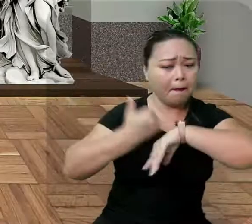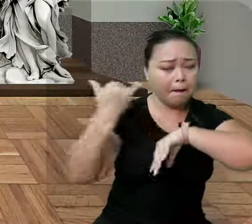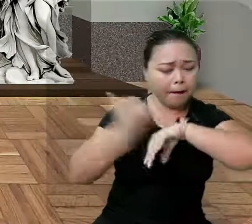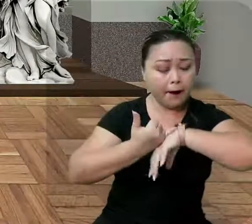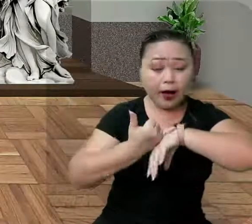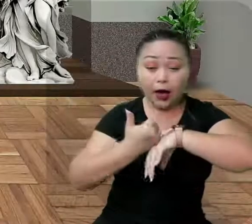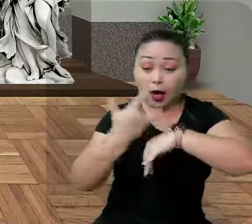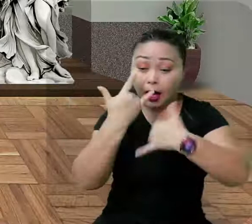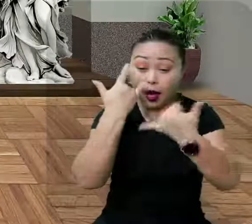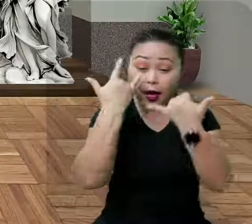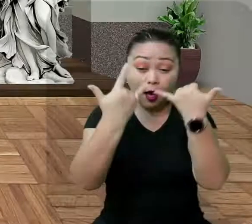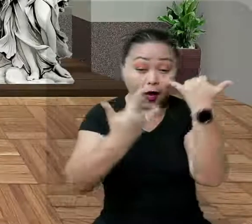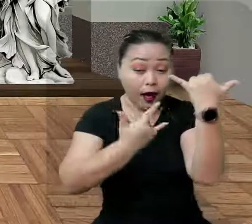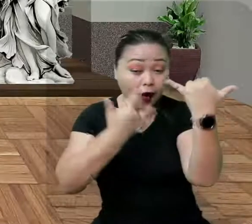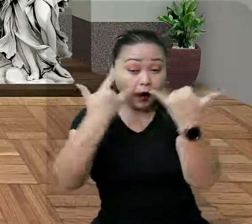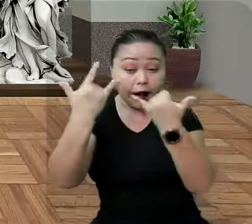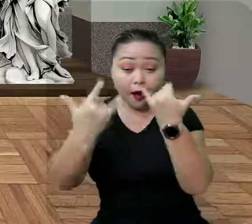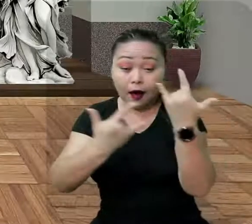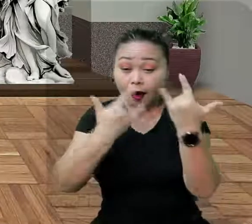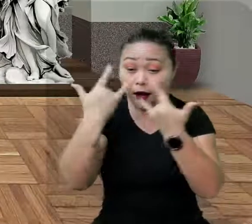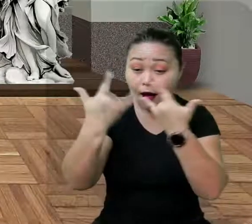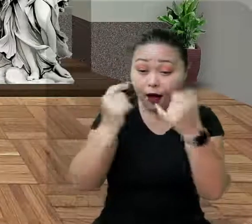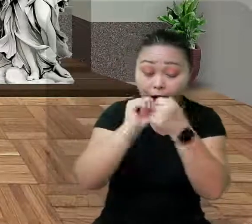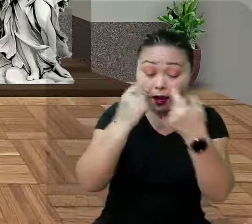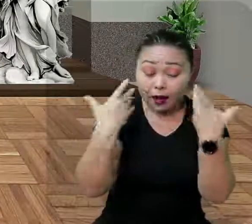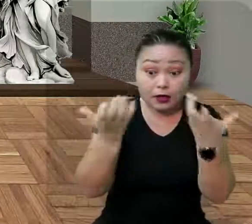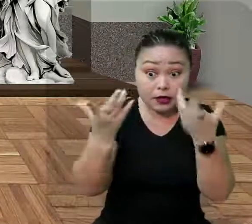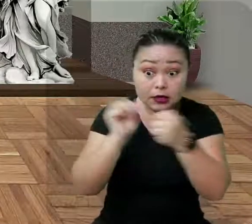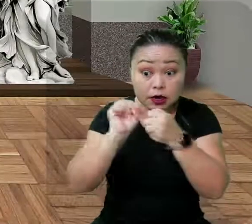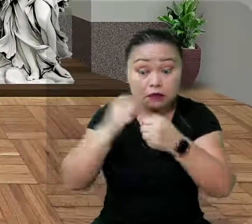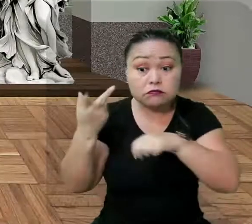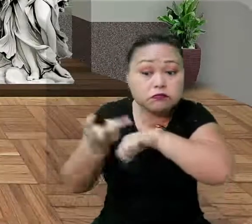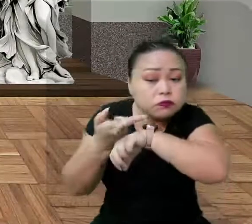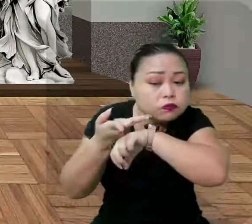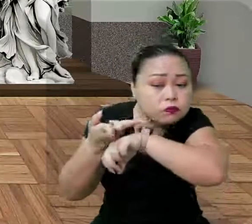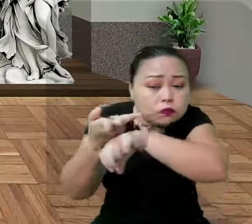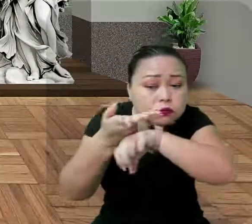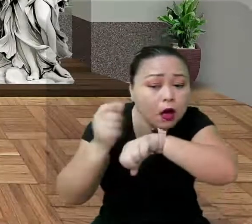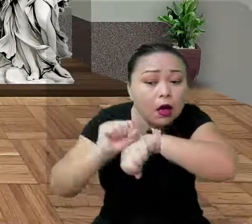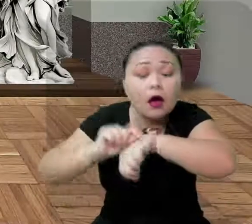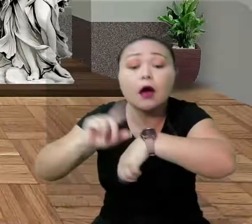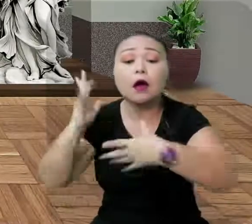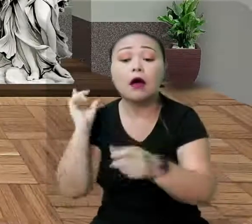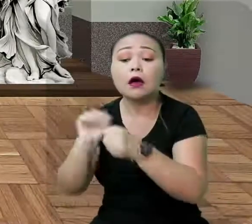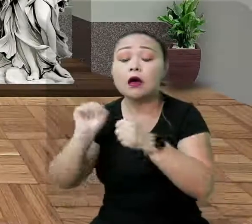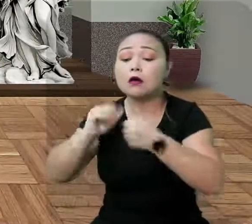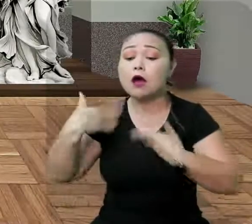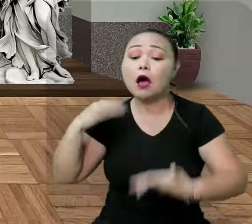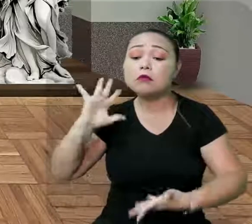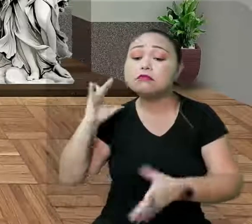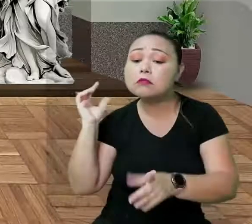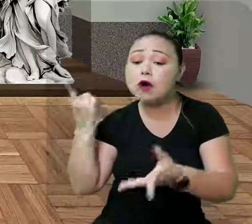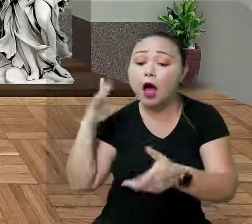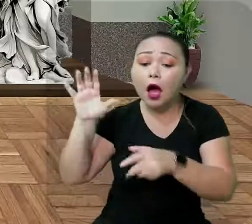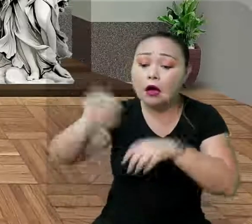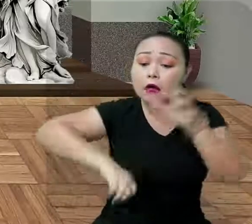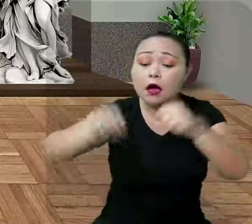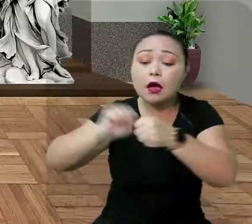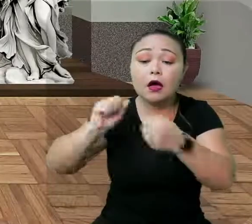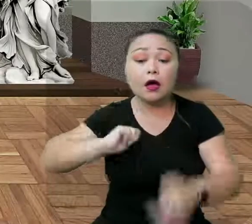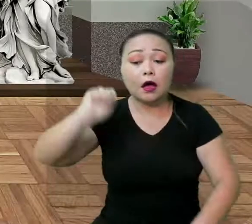ambicioso cobiçado naquela época e aí ele só atrás então conquistaram o continente Africano